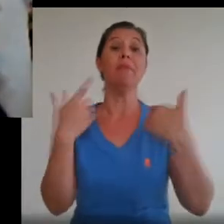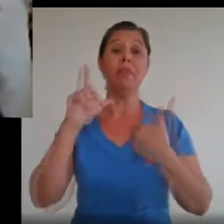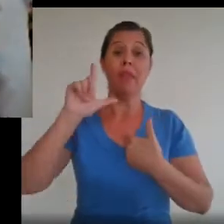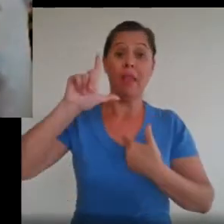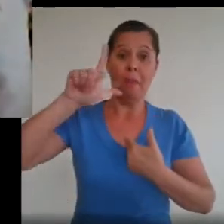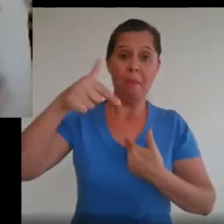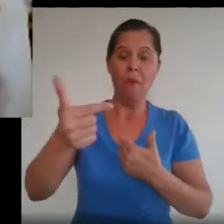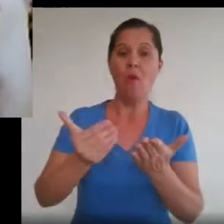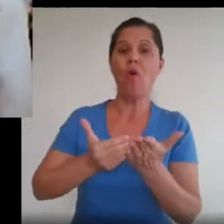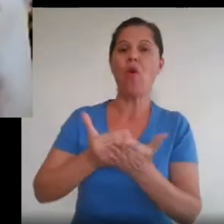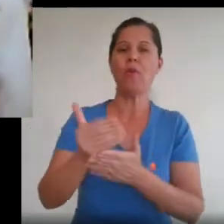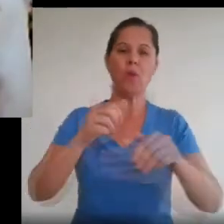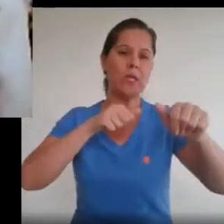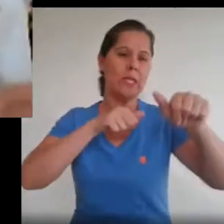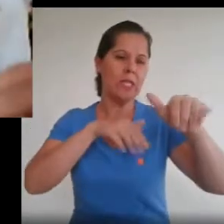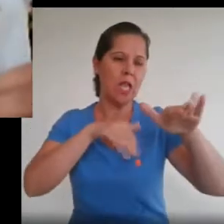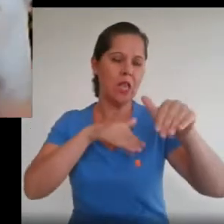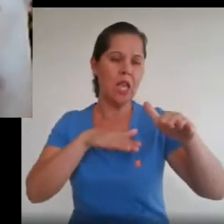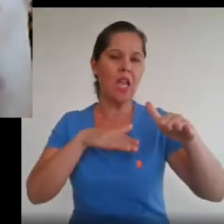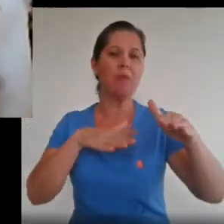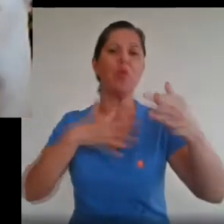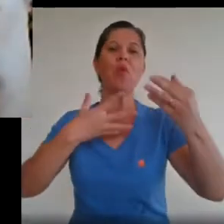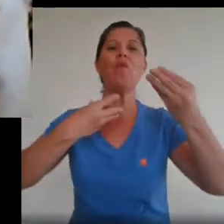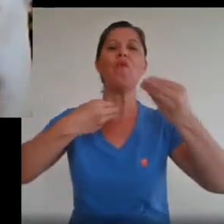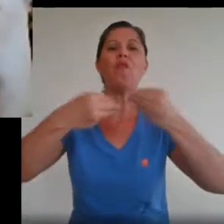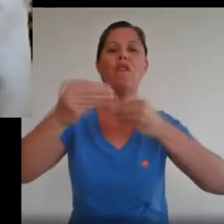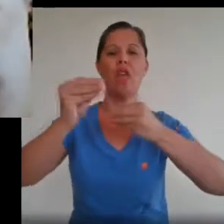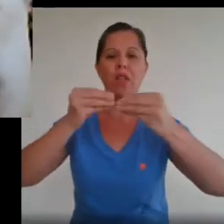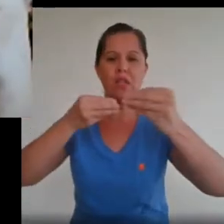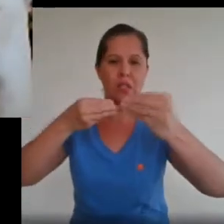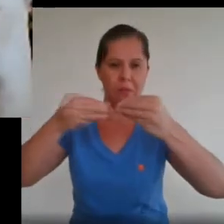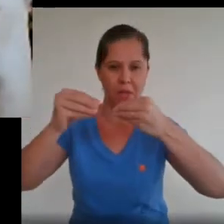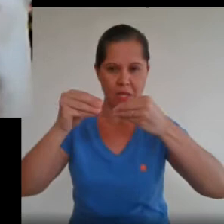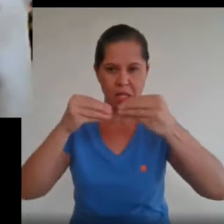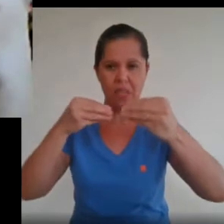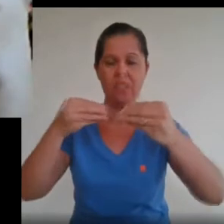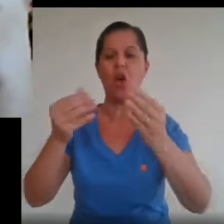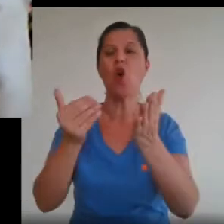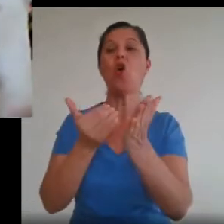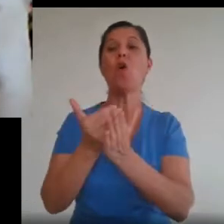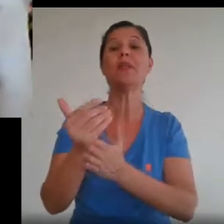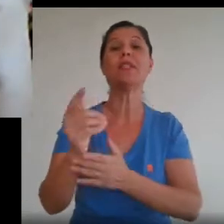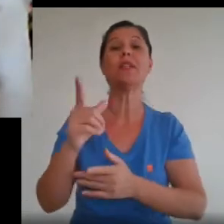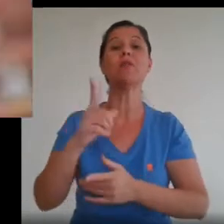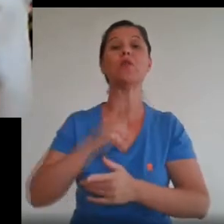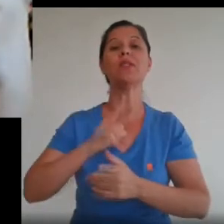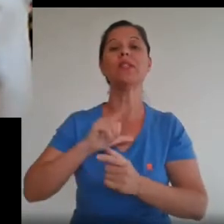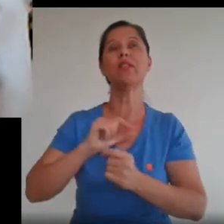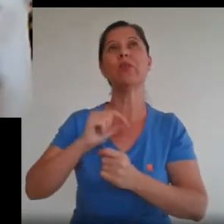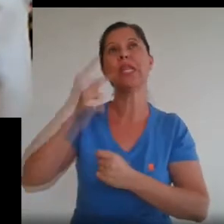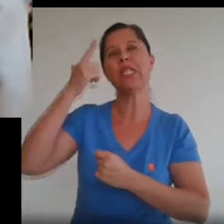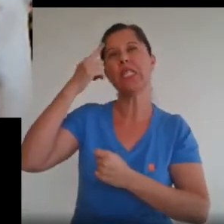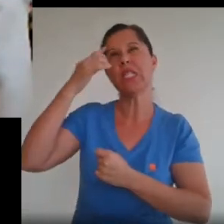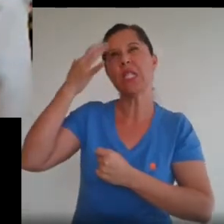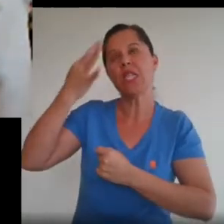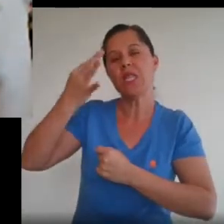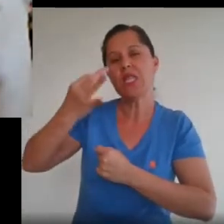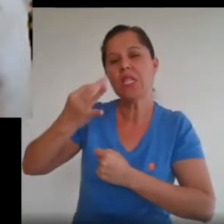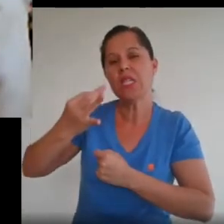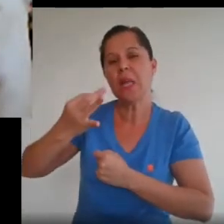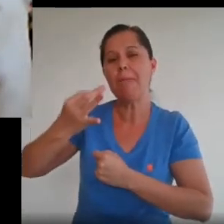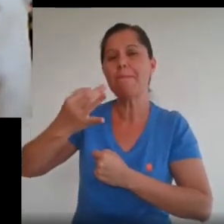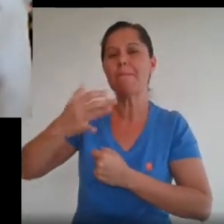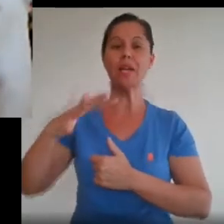a flexibilização, um certo retorno da angústia e da incerteza do que vai ser isto